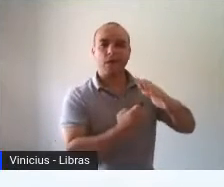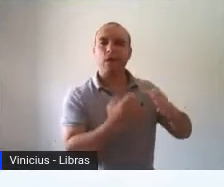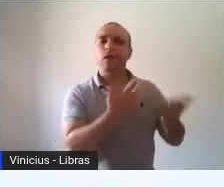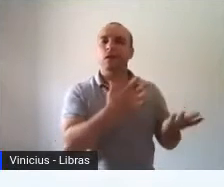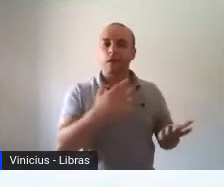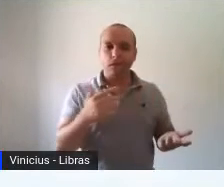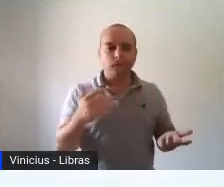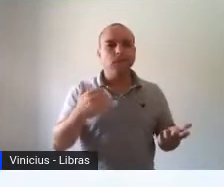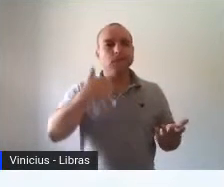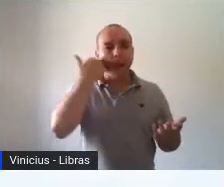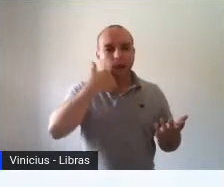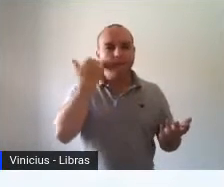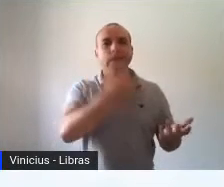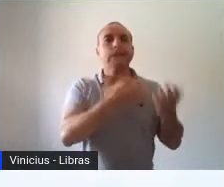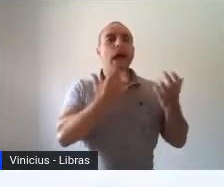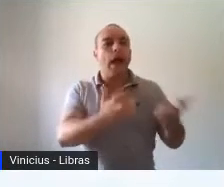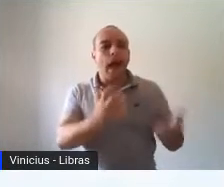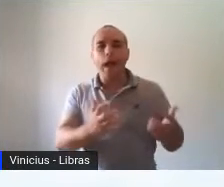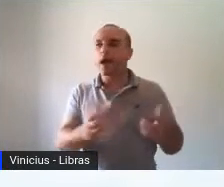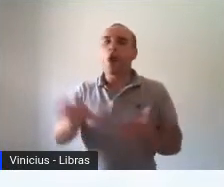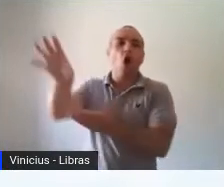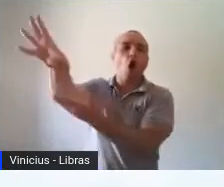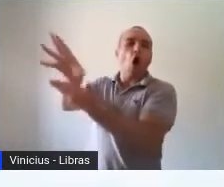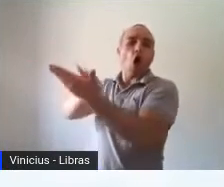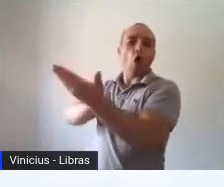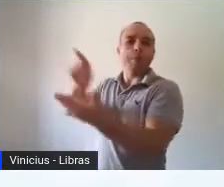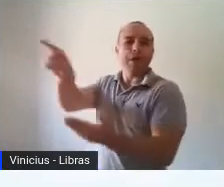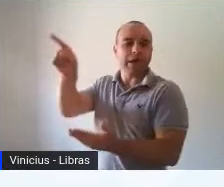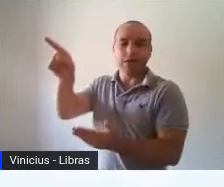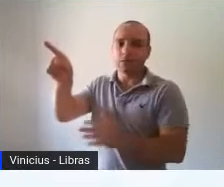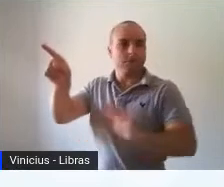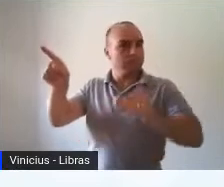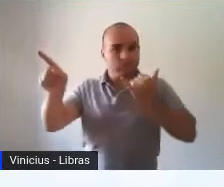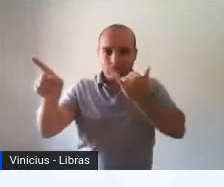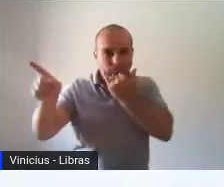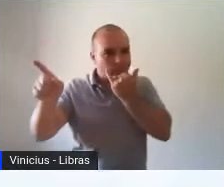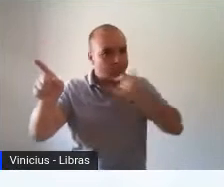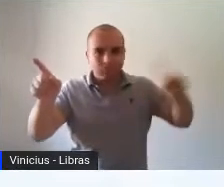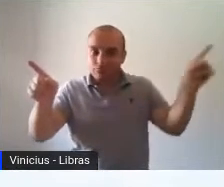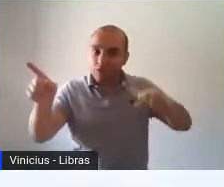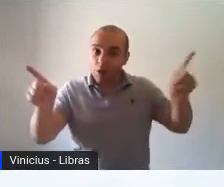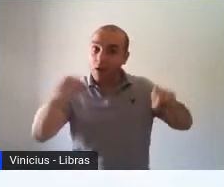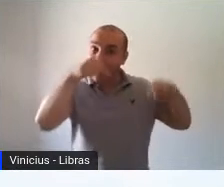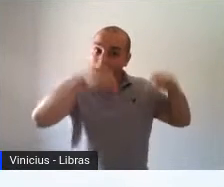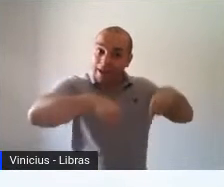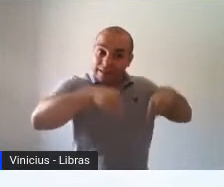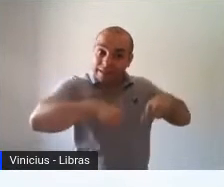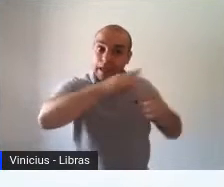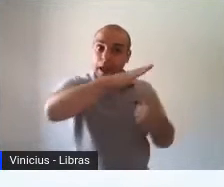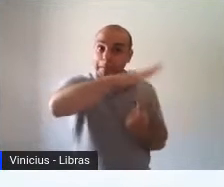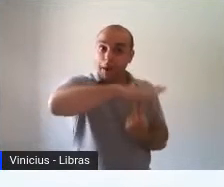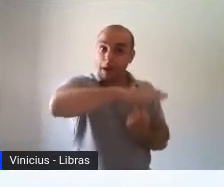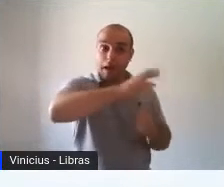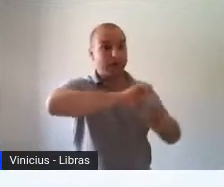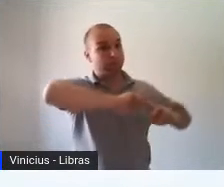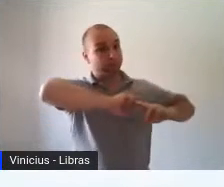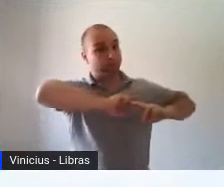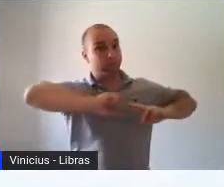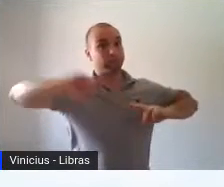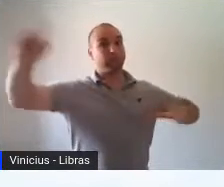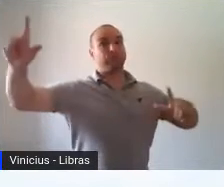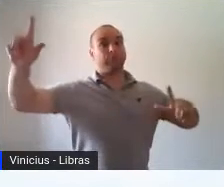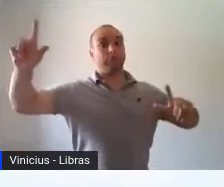tem que manter o poder aquisitivo do salário mínimo. Né? E a gente conseguiu, de certa forma, convencer o governo do Estado também,